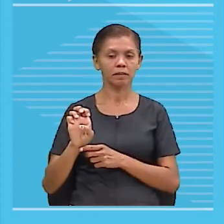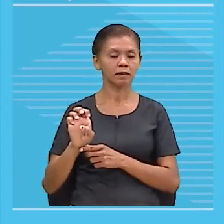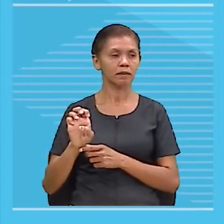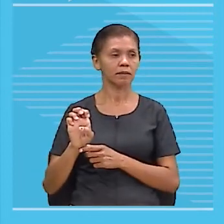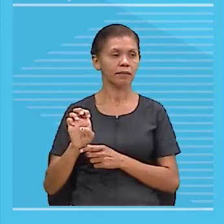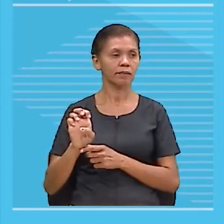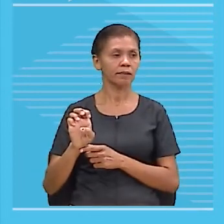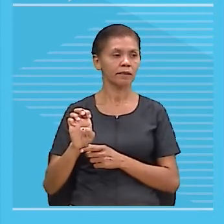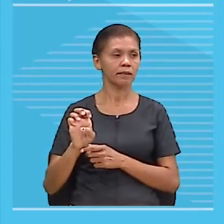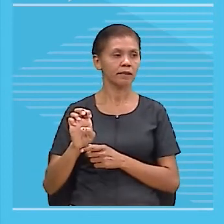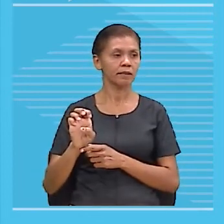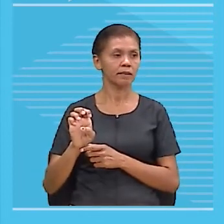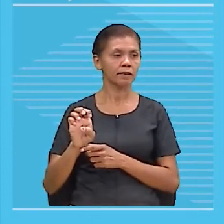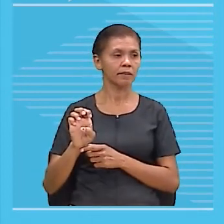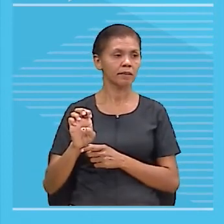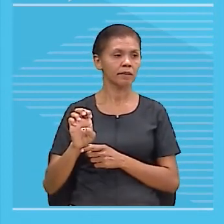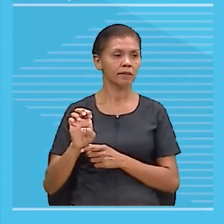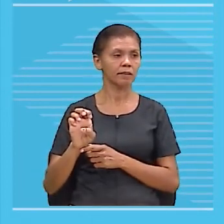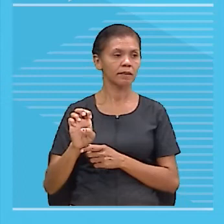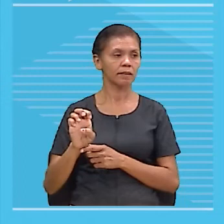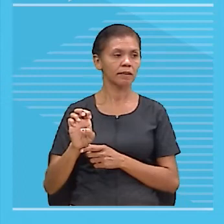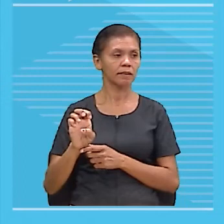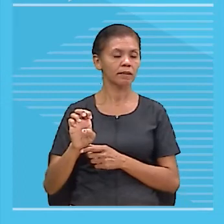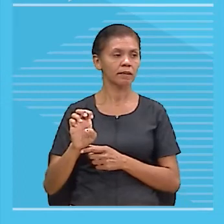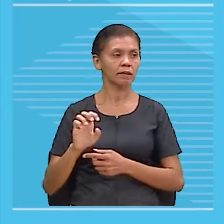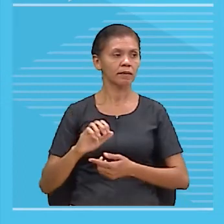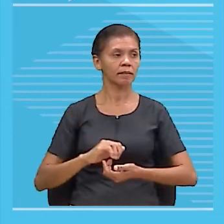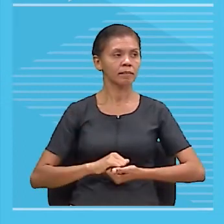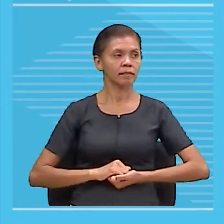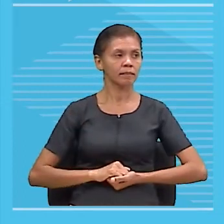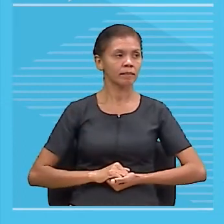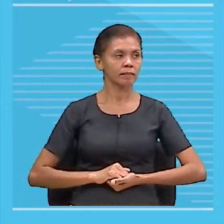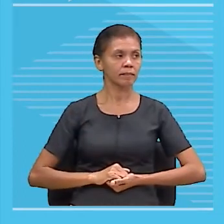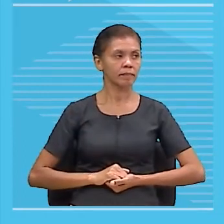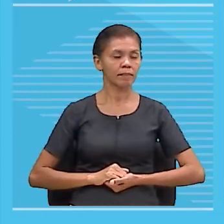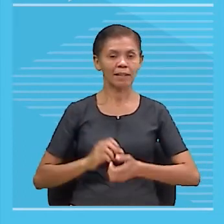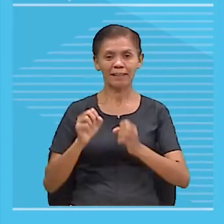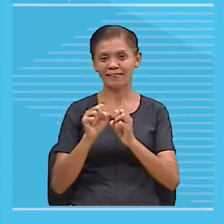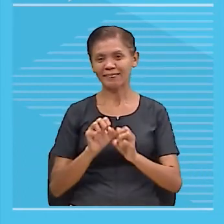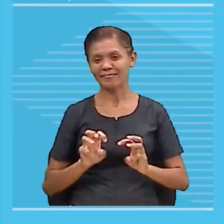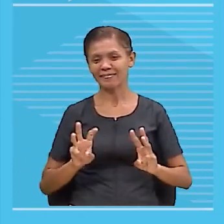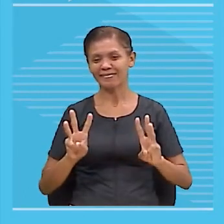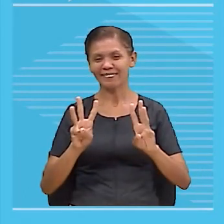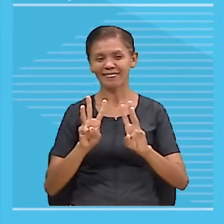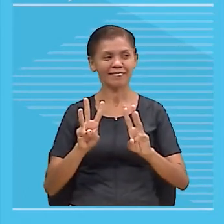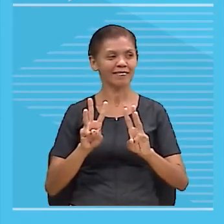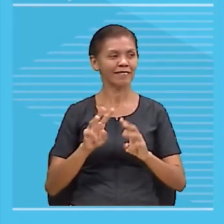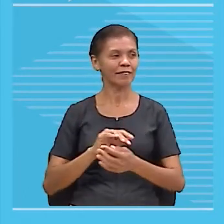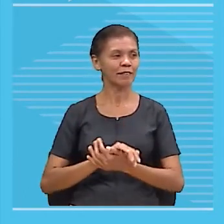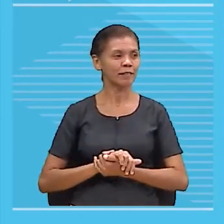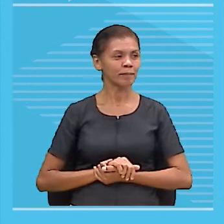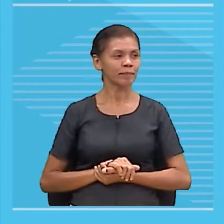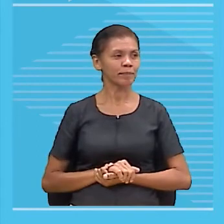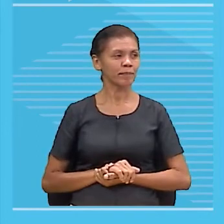para a nossa segunda questãozinha. Tá bom? Show de bola, jovens? Confirmou aqui o nosso gabarito,